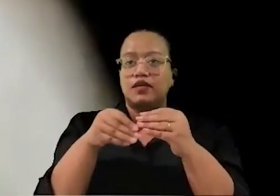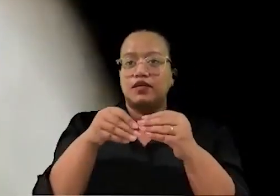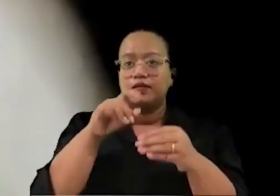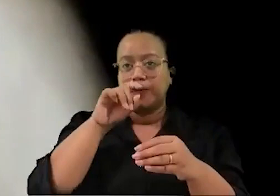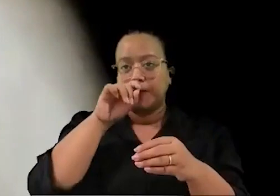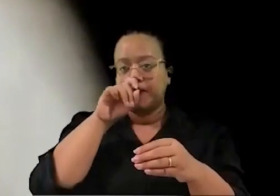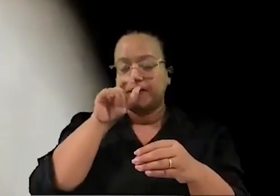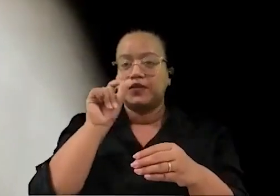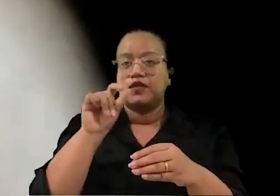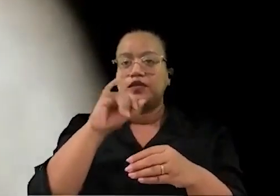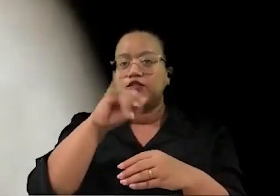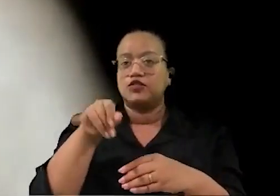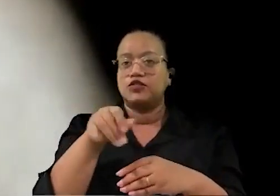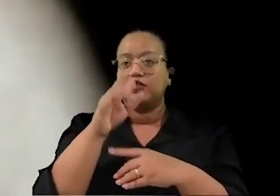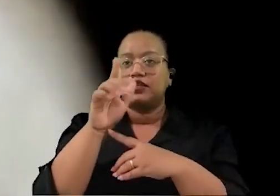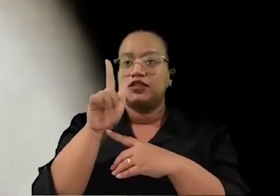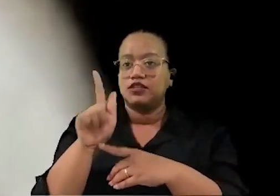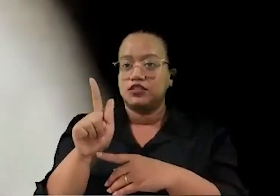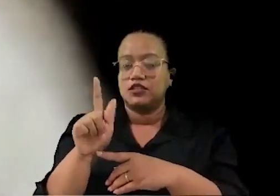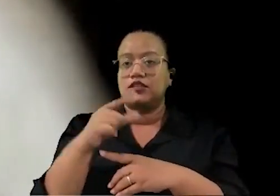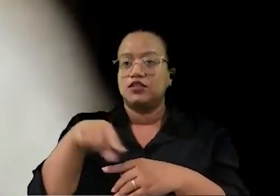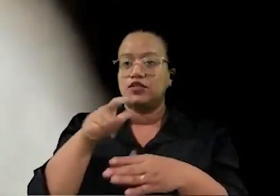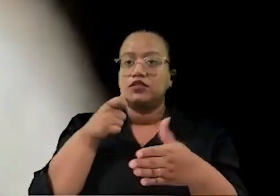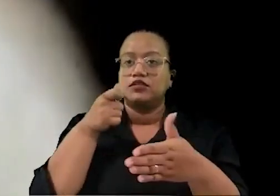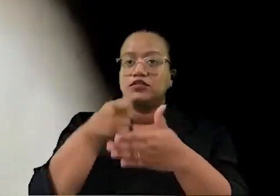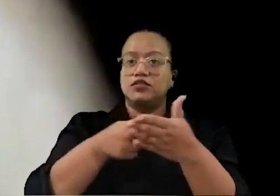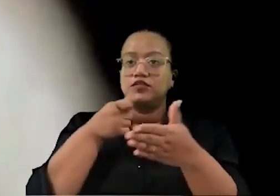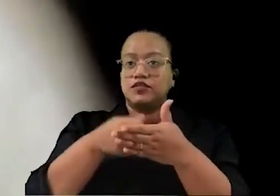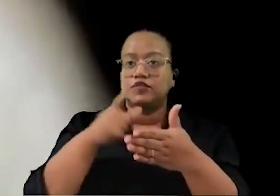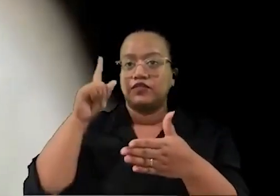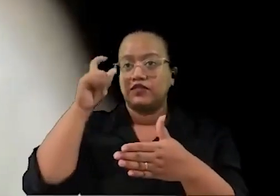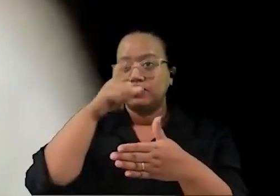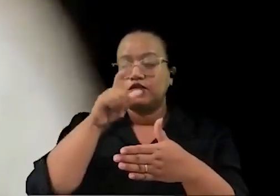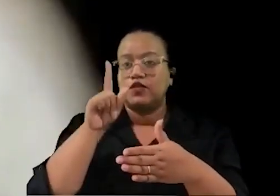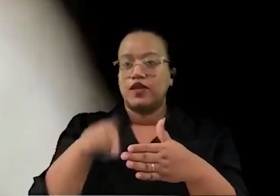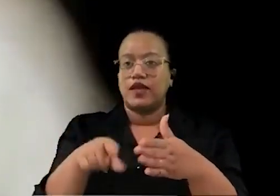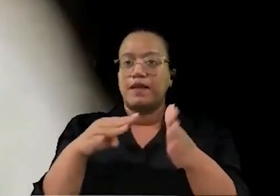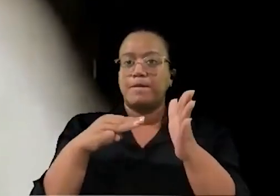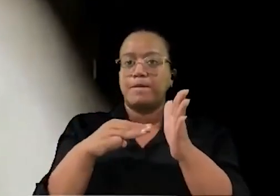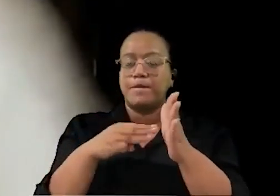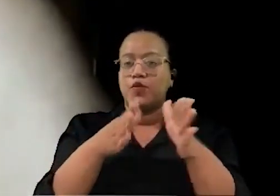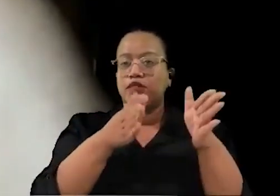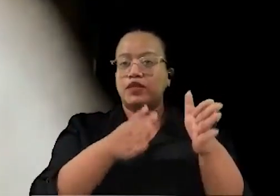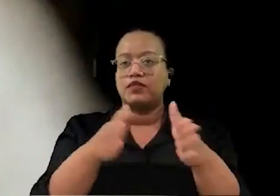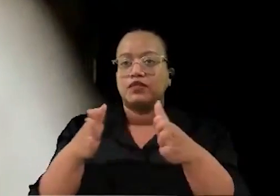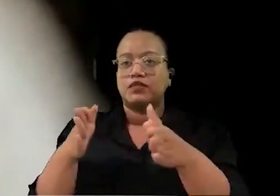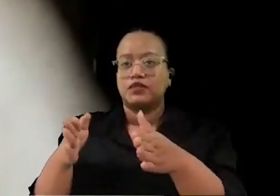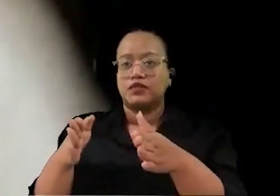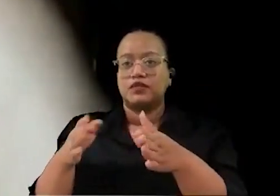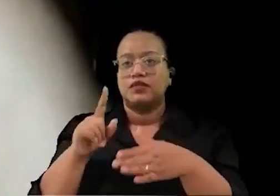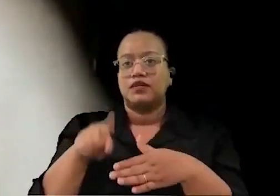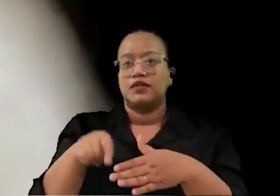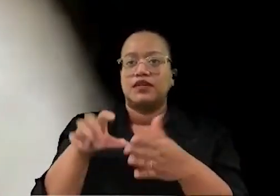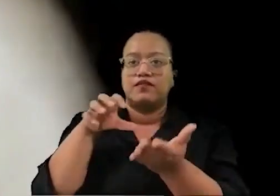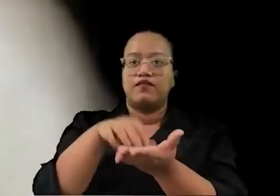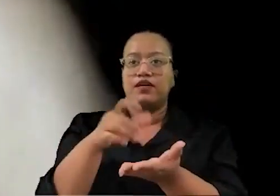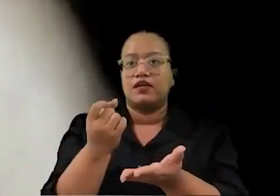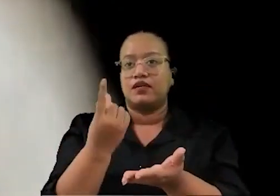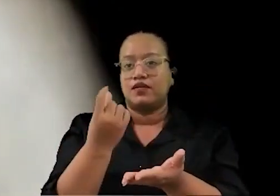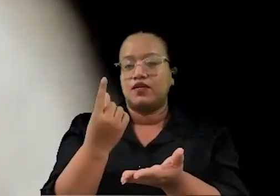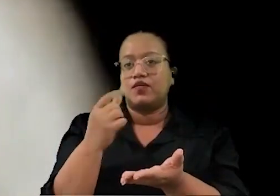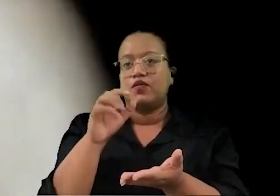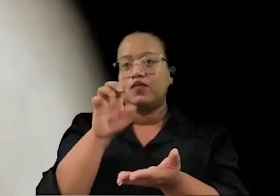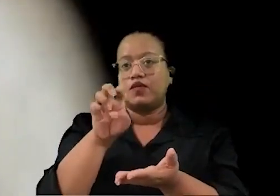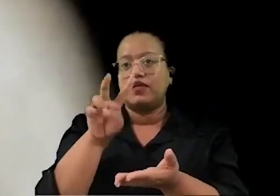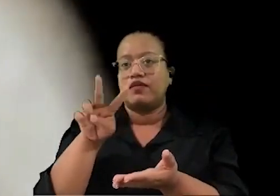no nosso modelo organizacional, né? Que é a vara única ou EVARA, né? Como se tem implementado hoje nos